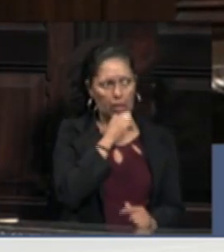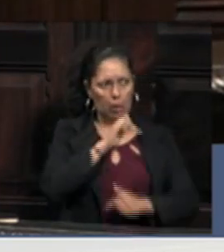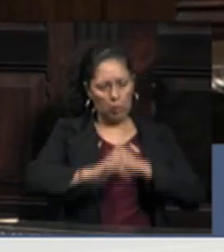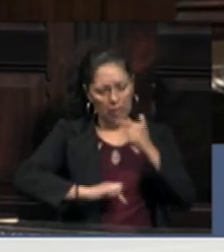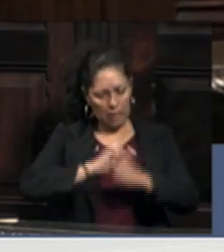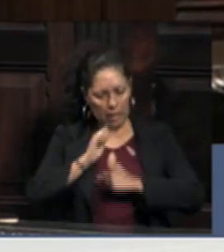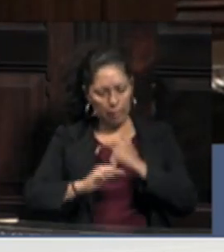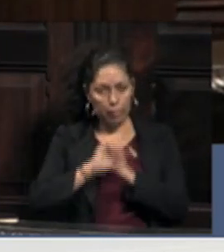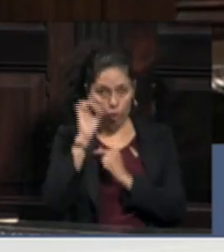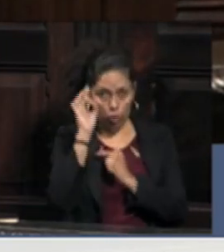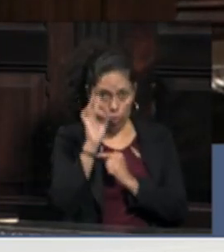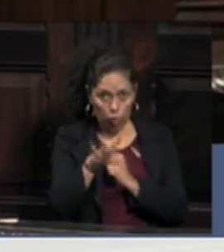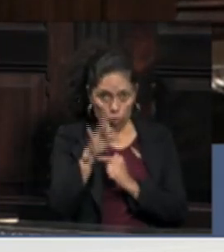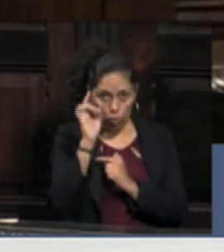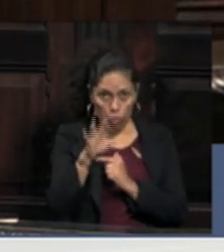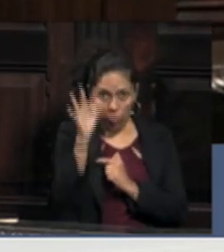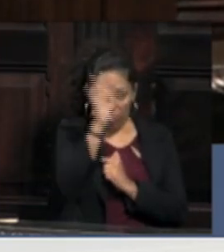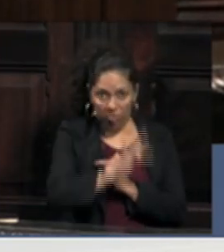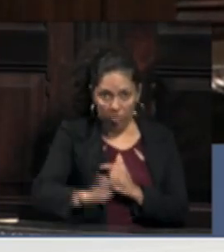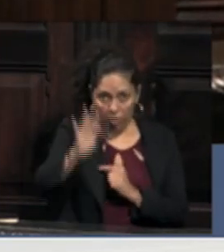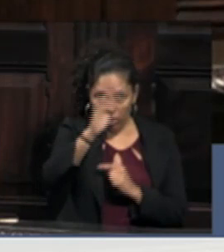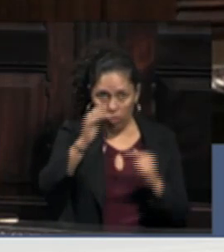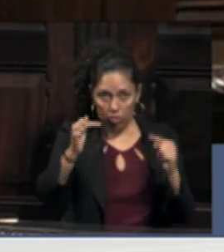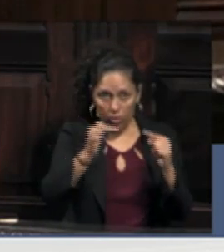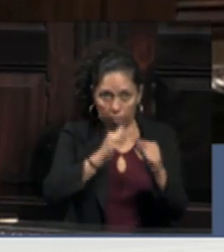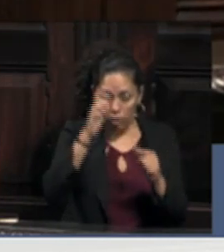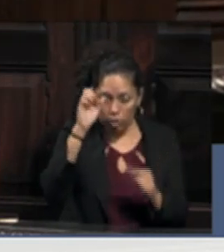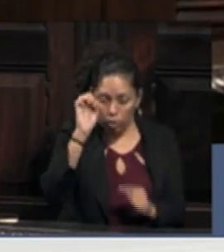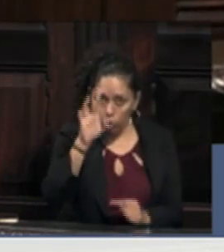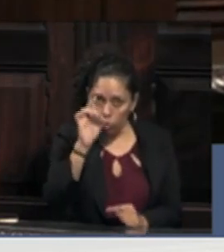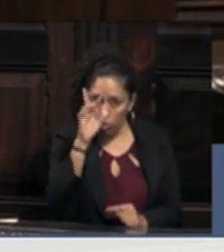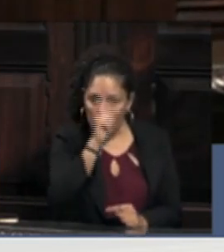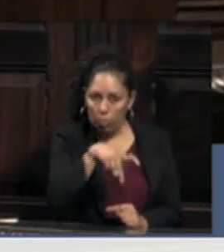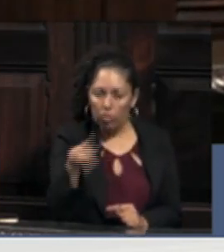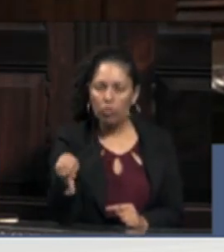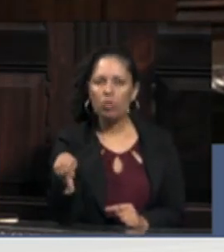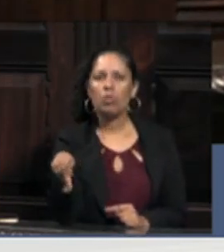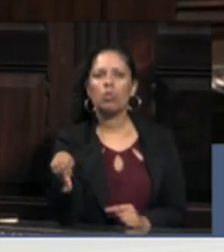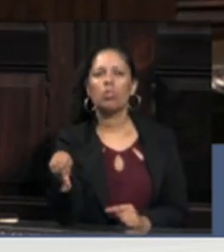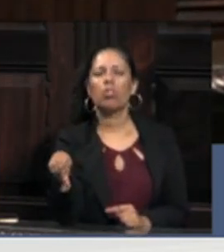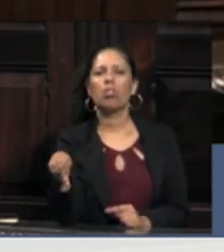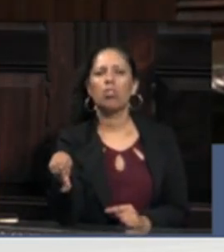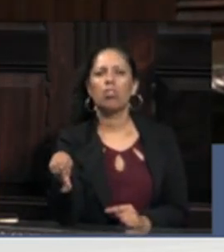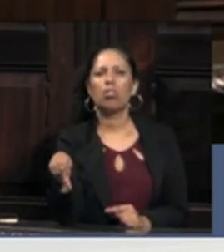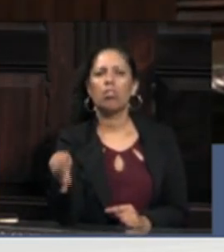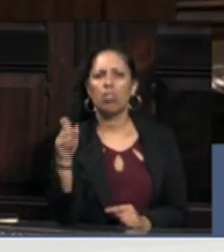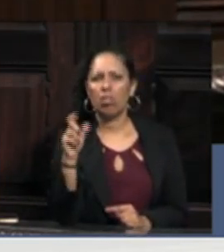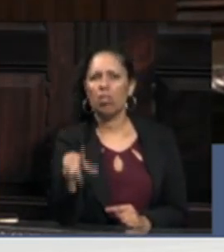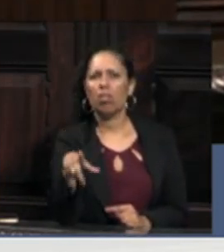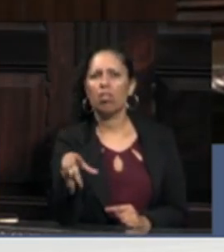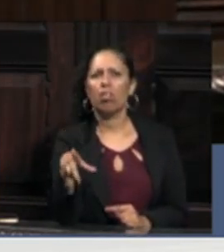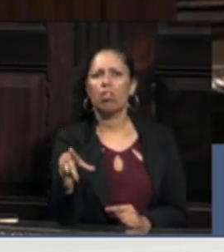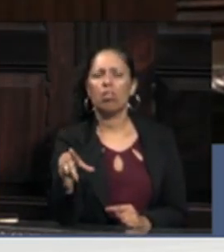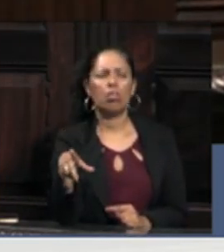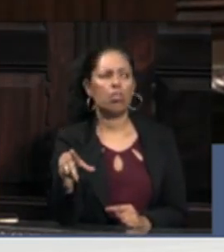é do professor, não é uma gratificação, ela não é